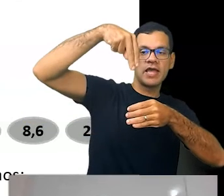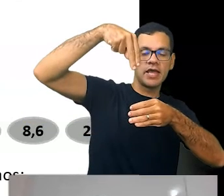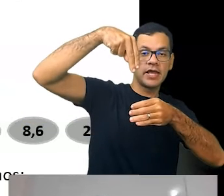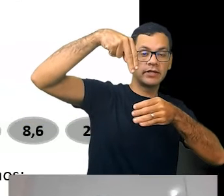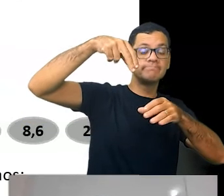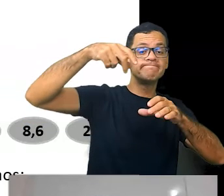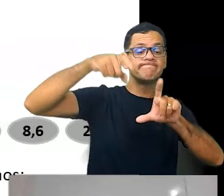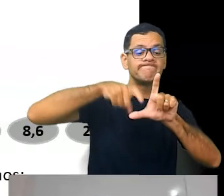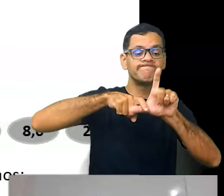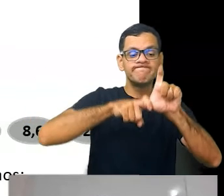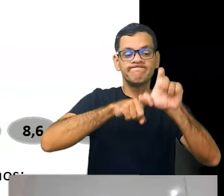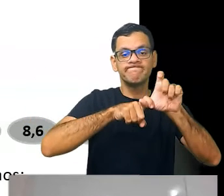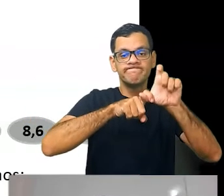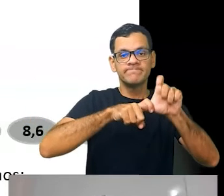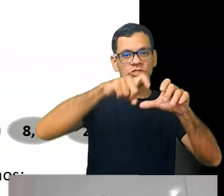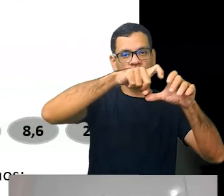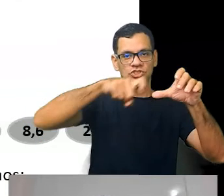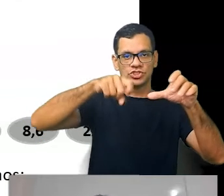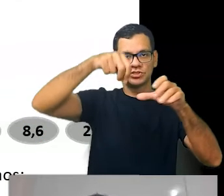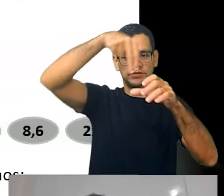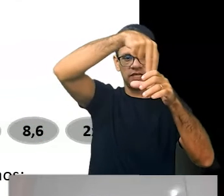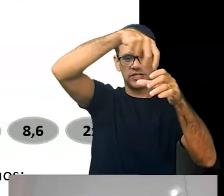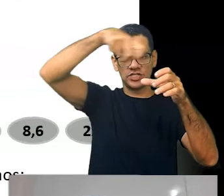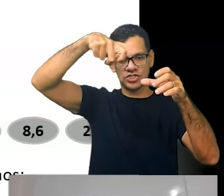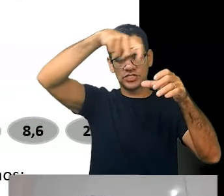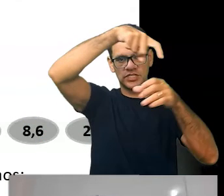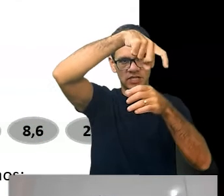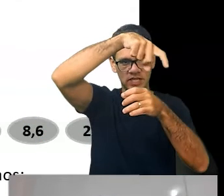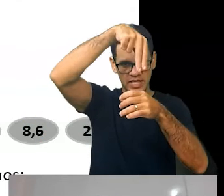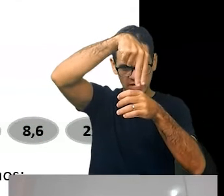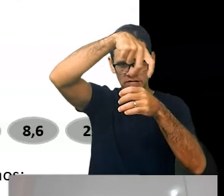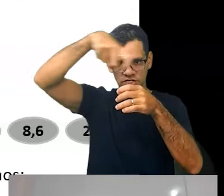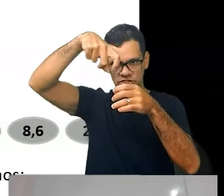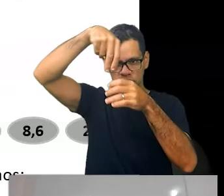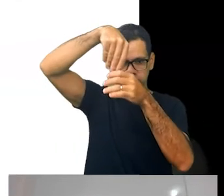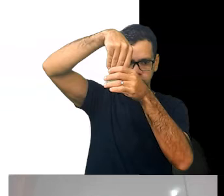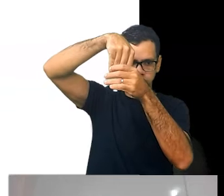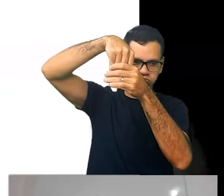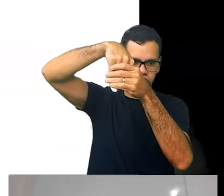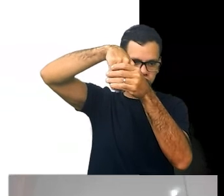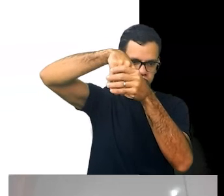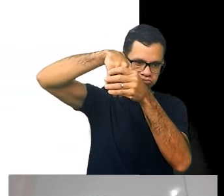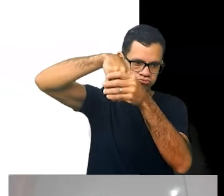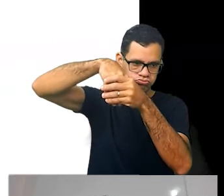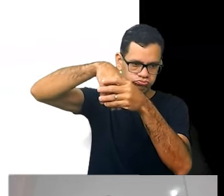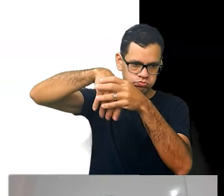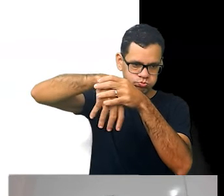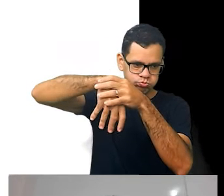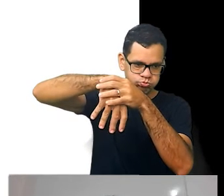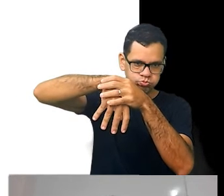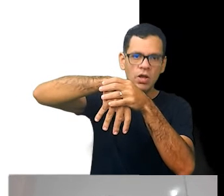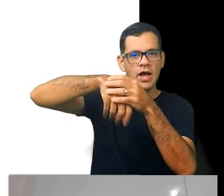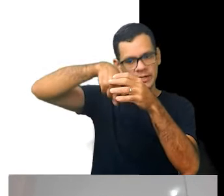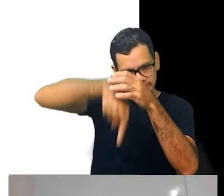Então, para saber o número n, então o número n ele depende do número x que entrou na máquina, tá bom?